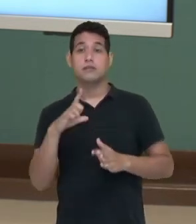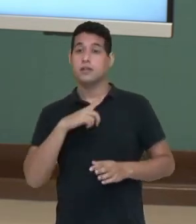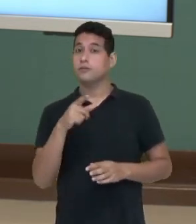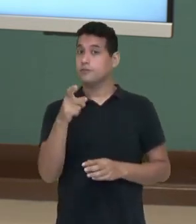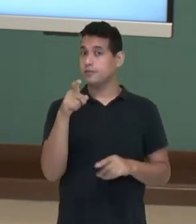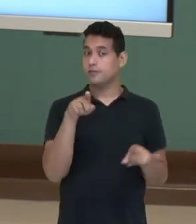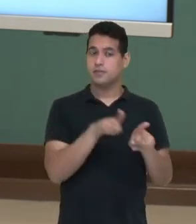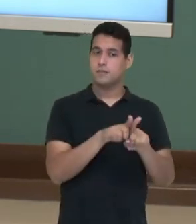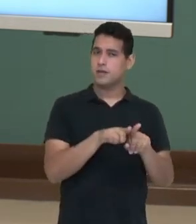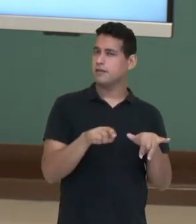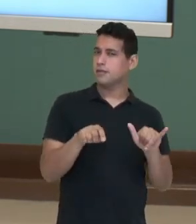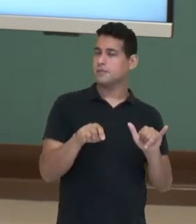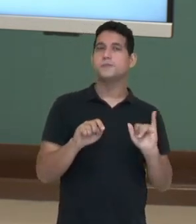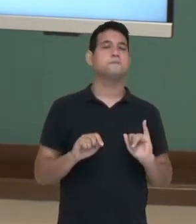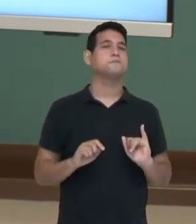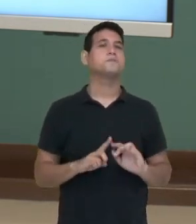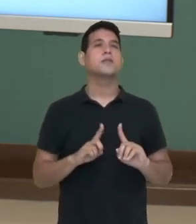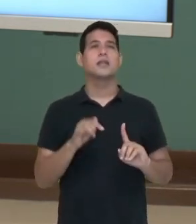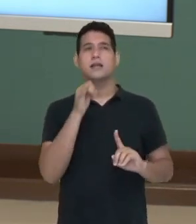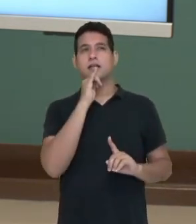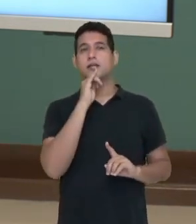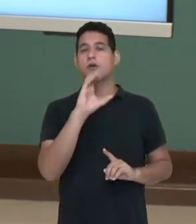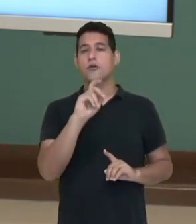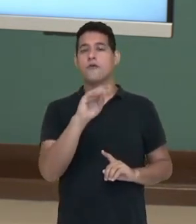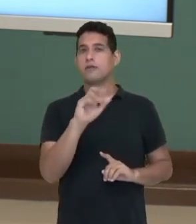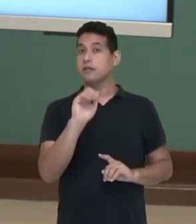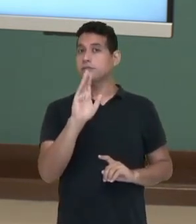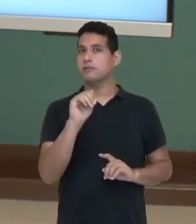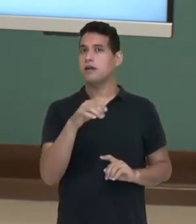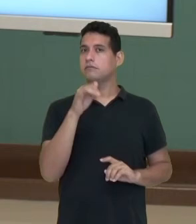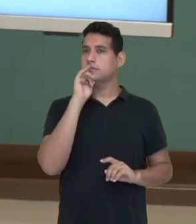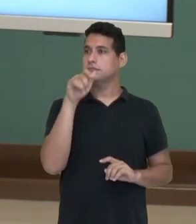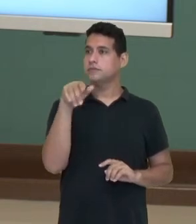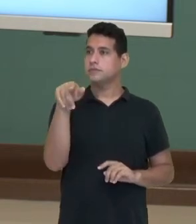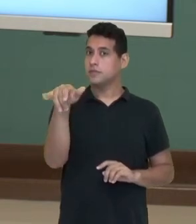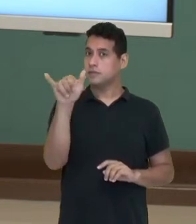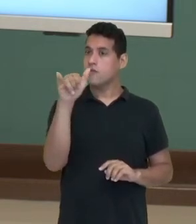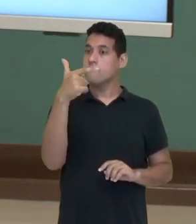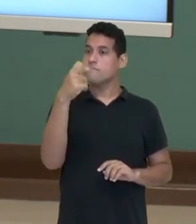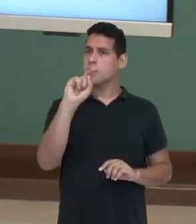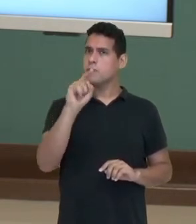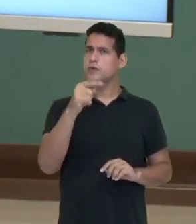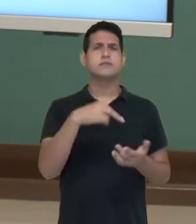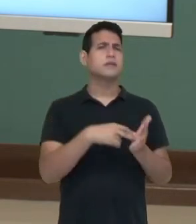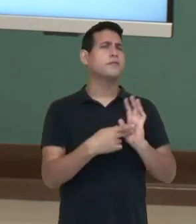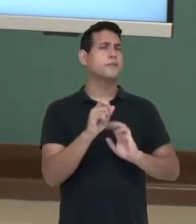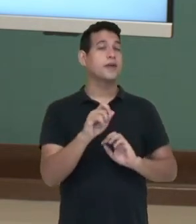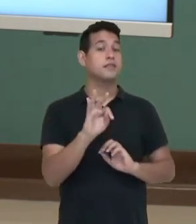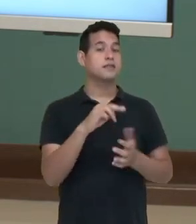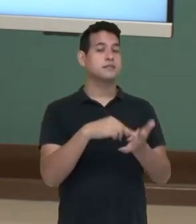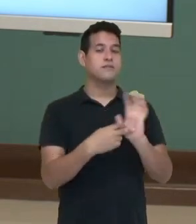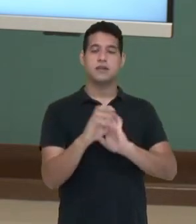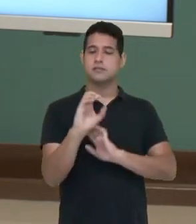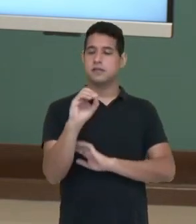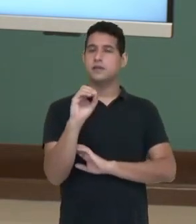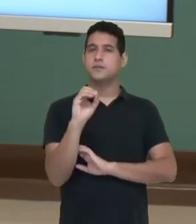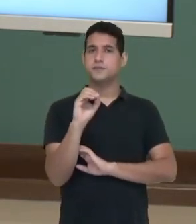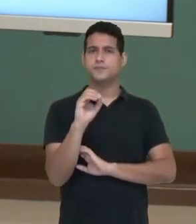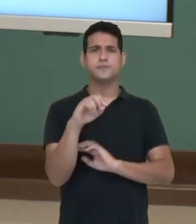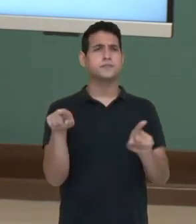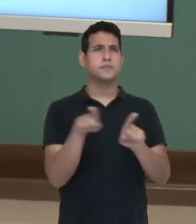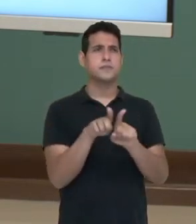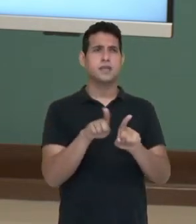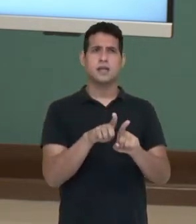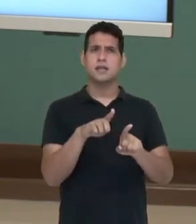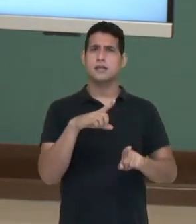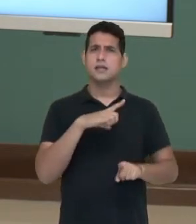x e no eixo y, tá bom? Então corta no eixo y no 20.000, então significa que o t vale 0. Corta